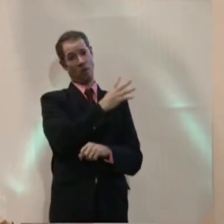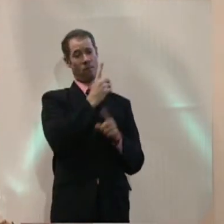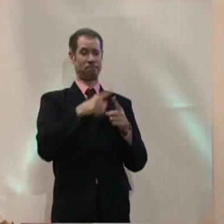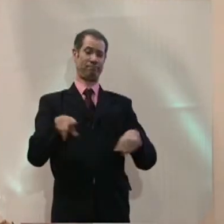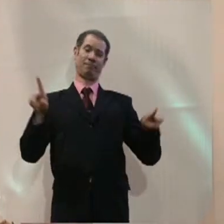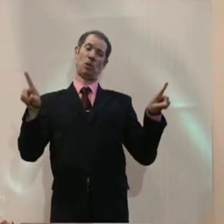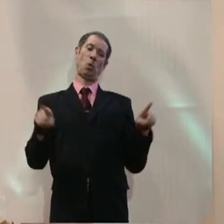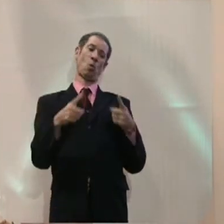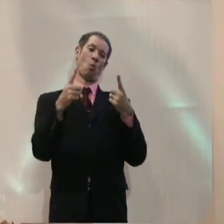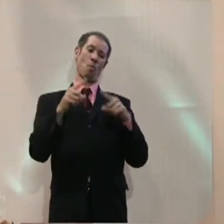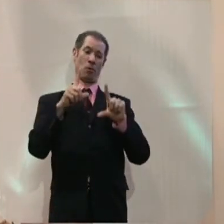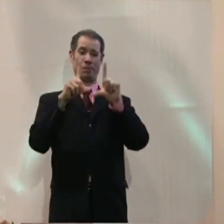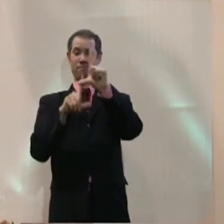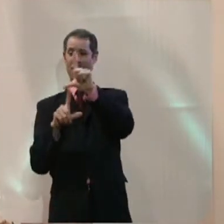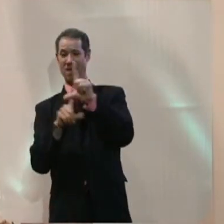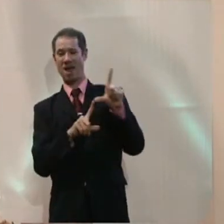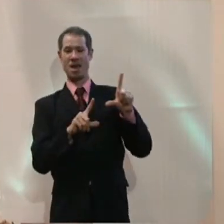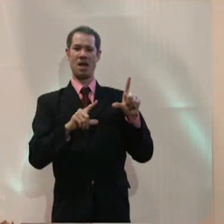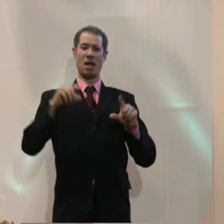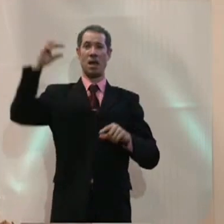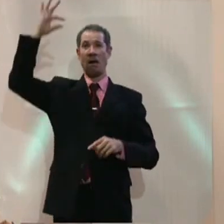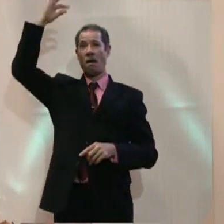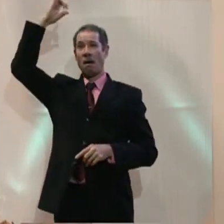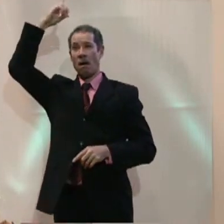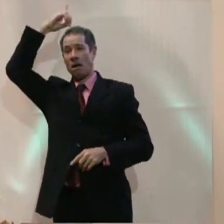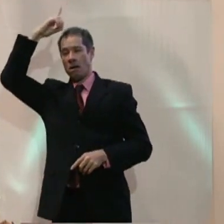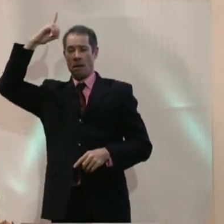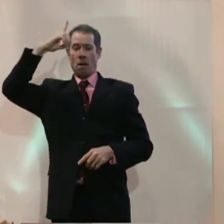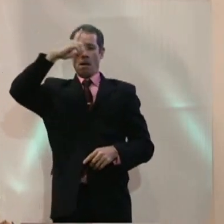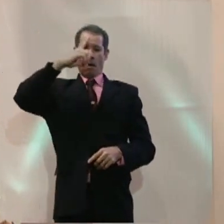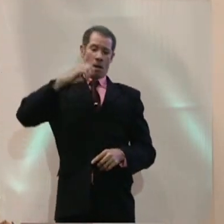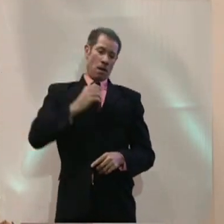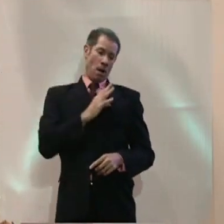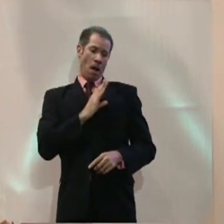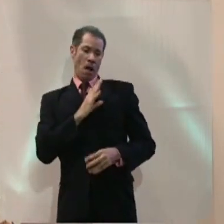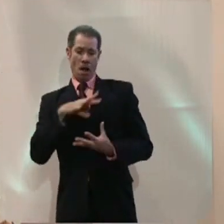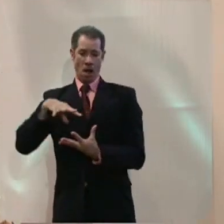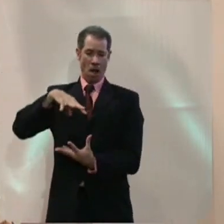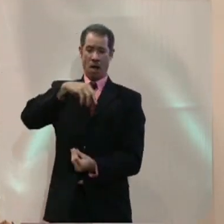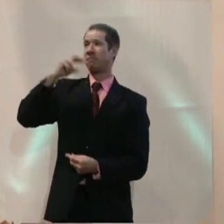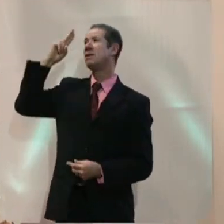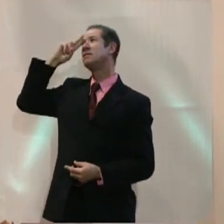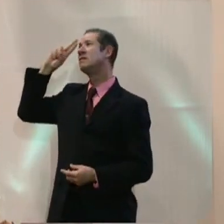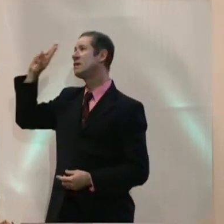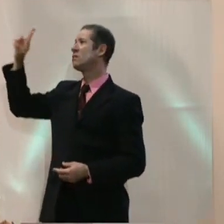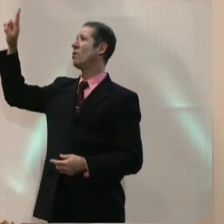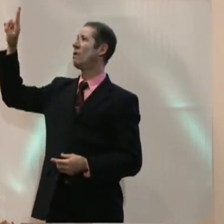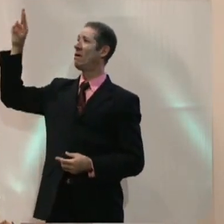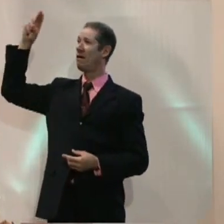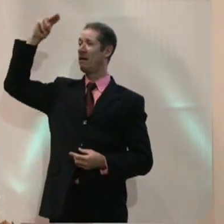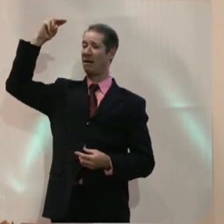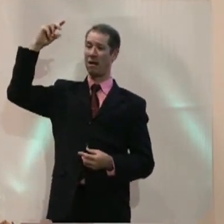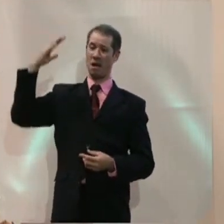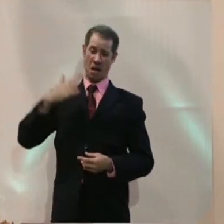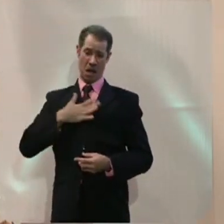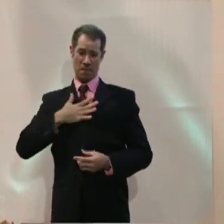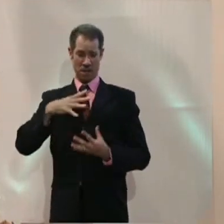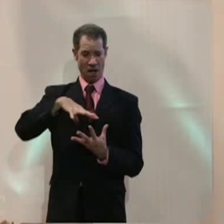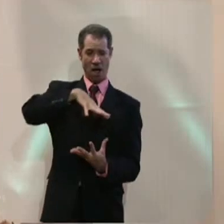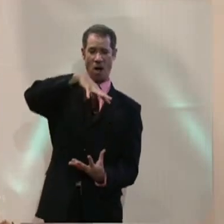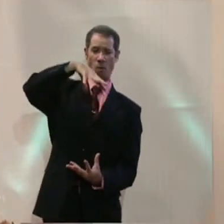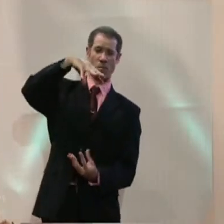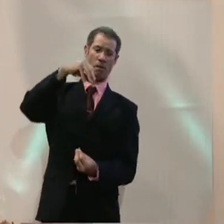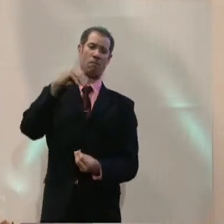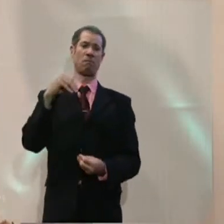composição, era um reavivar da alma. Senhor, reaviva minha alma que está morrendo.